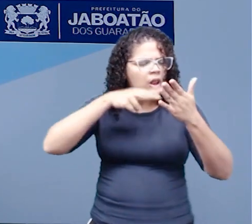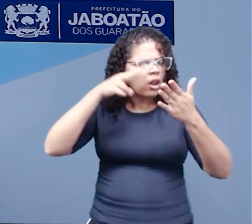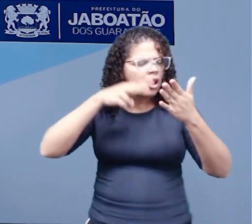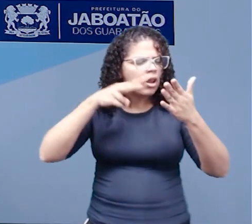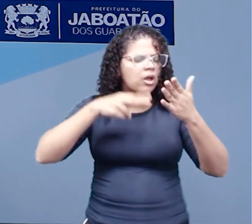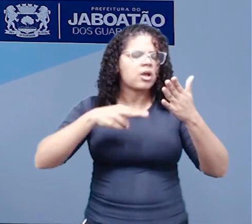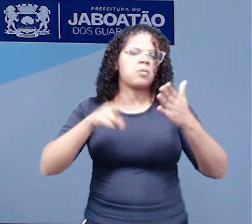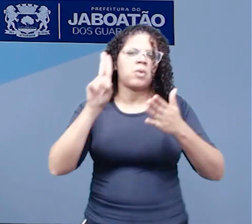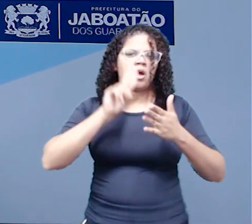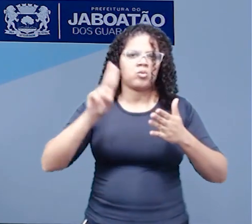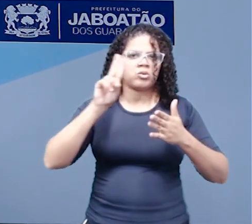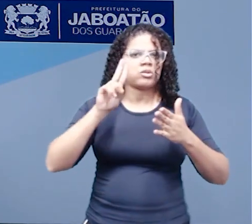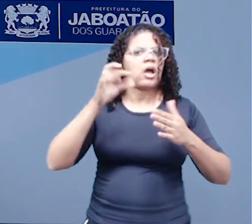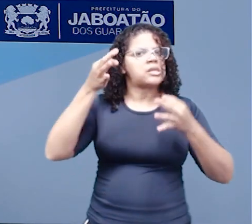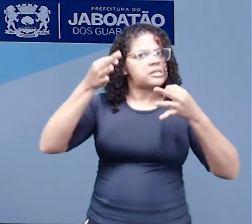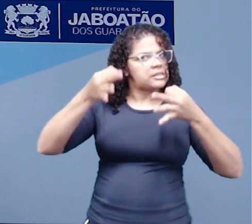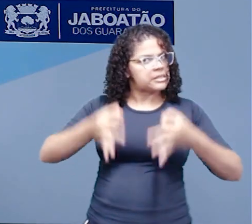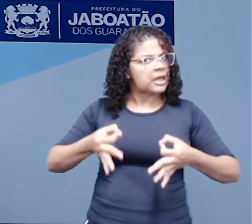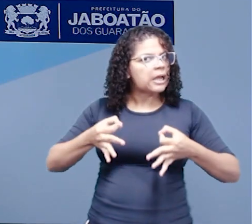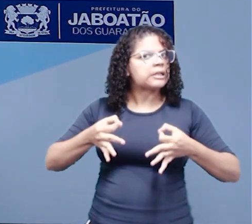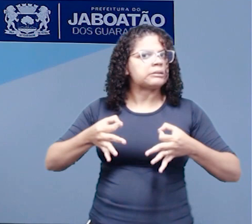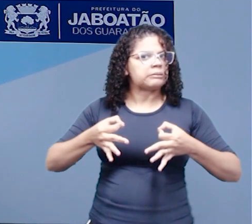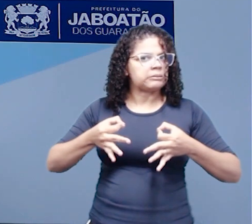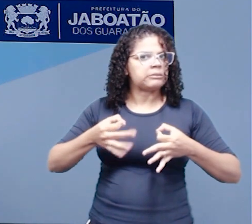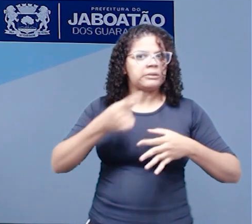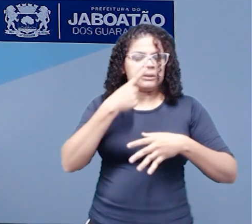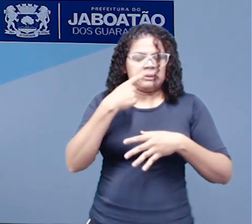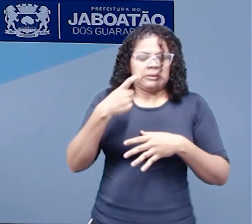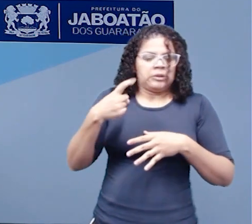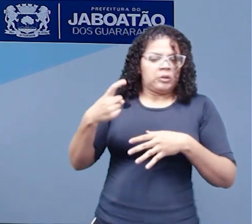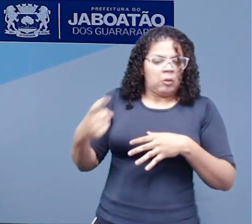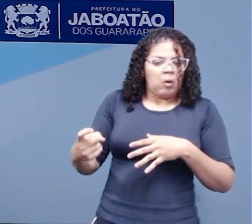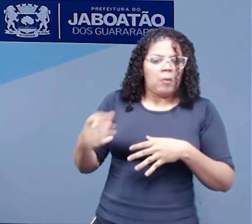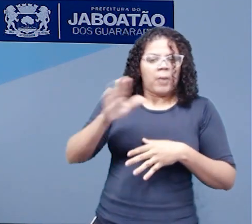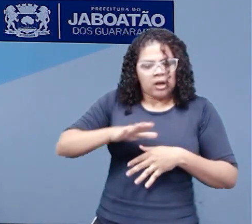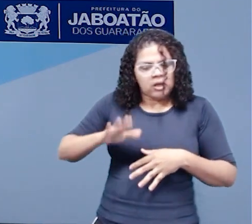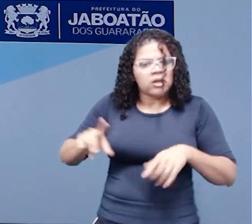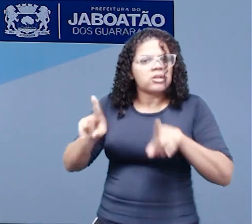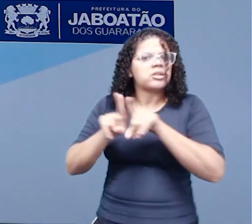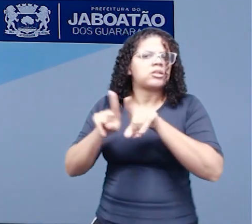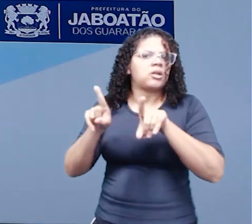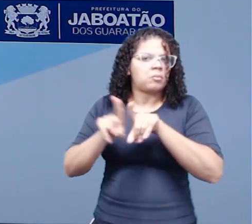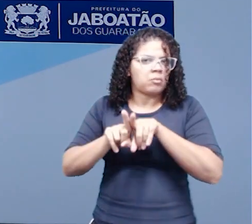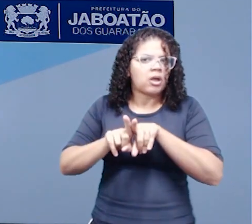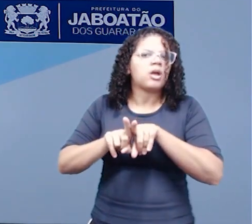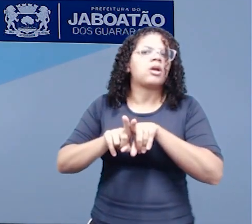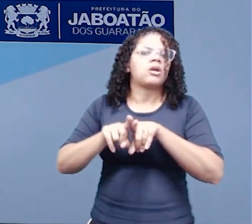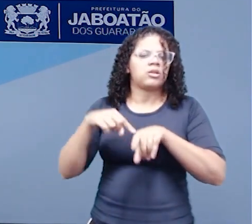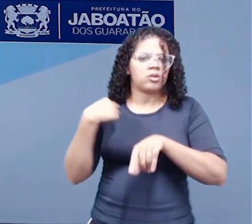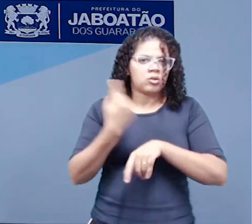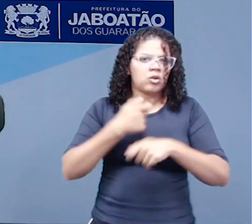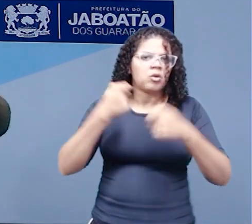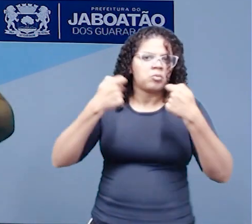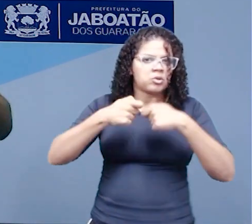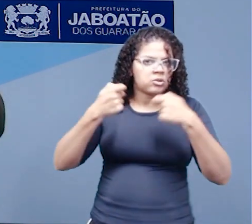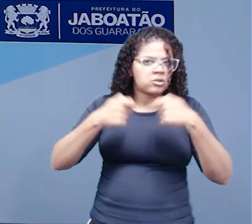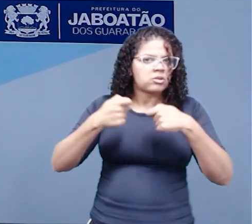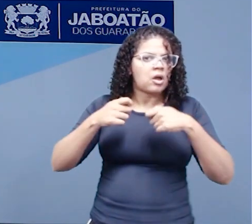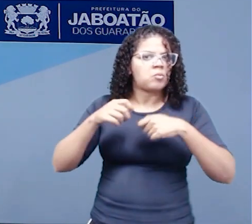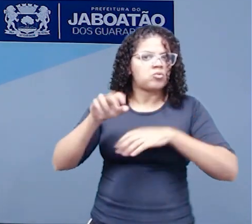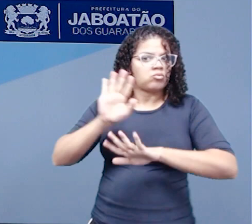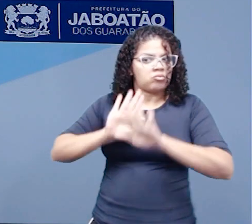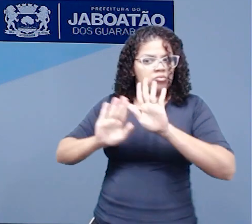correta. E ela é muito tóxica, inclusive para crianças. Então vamos evitar utilizar esses químicos